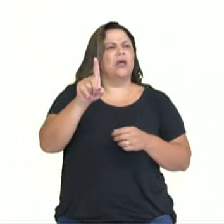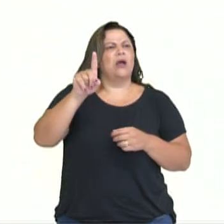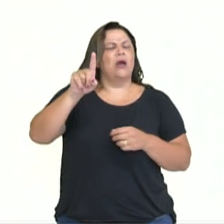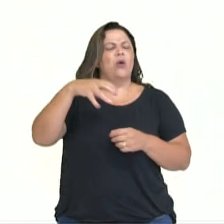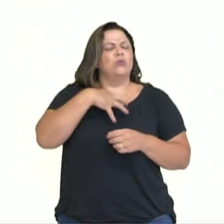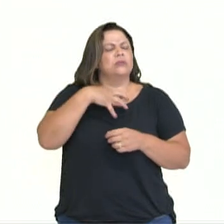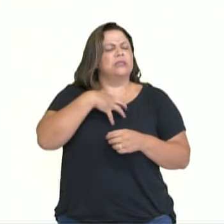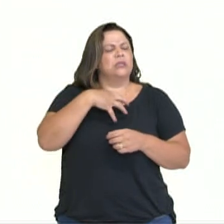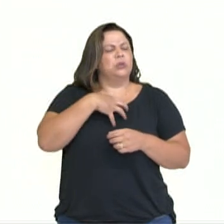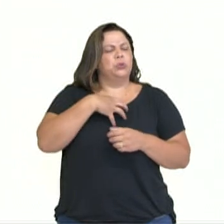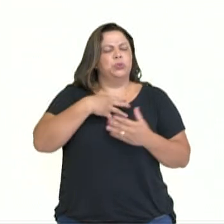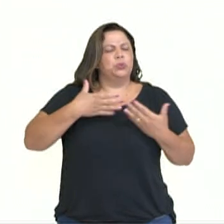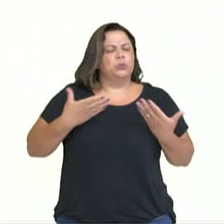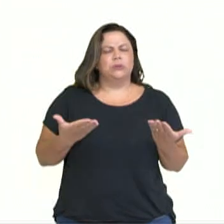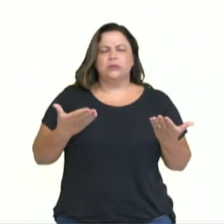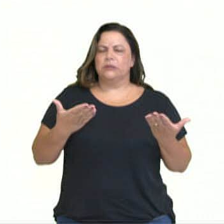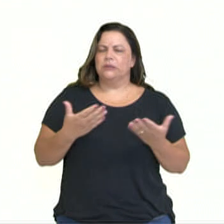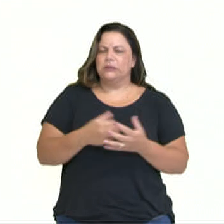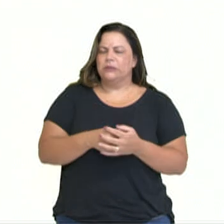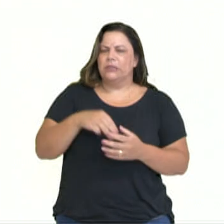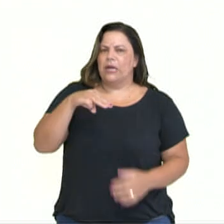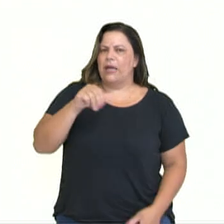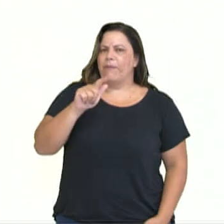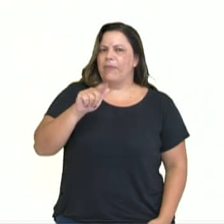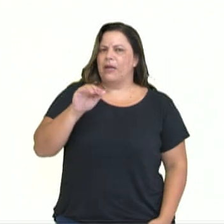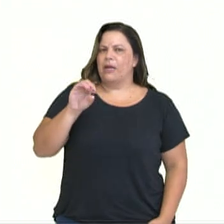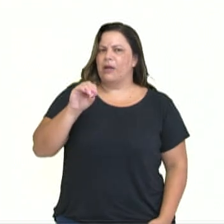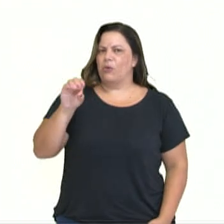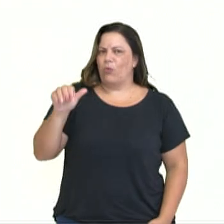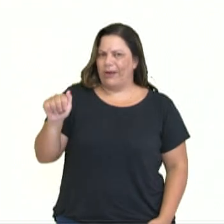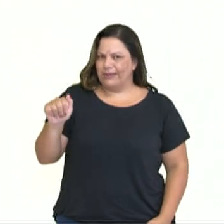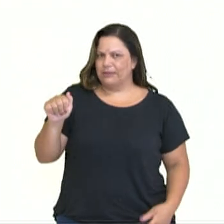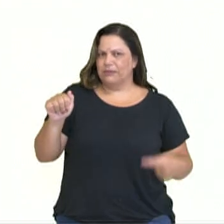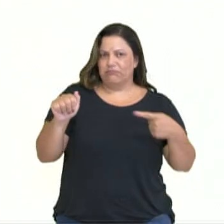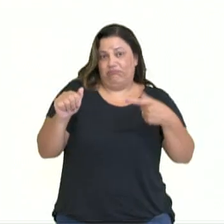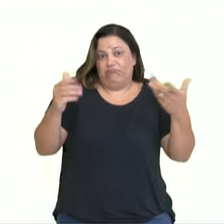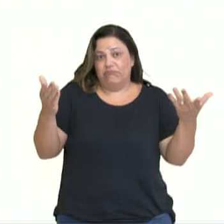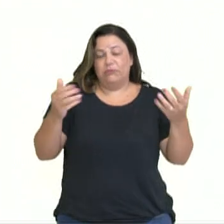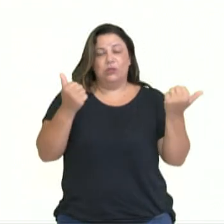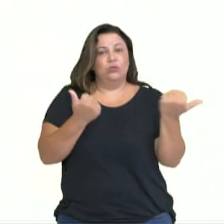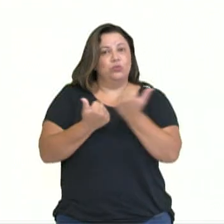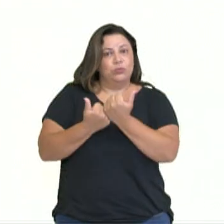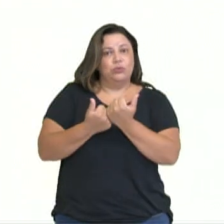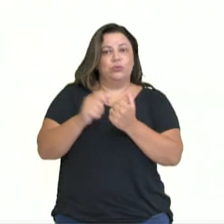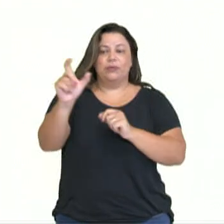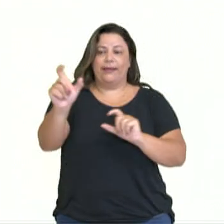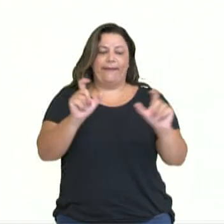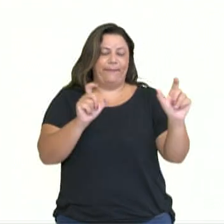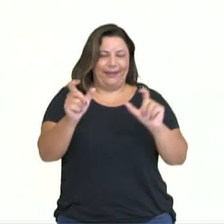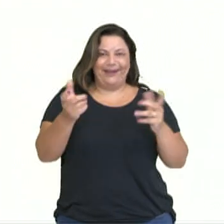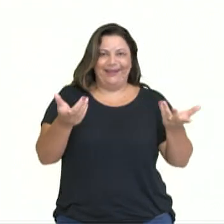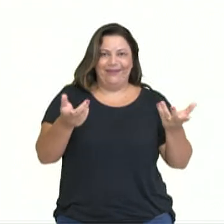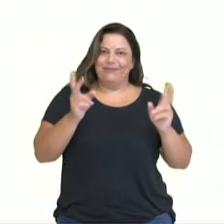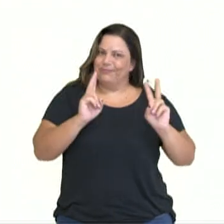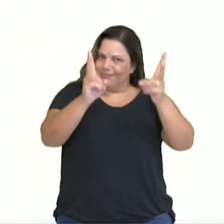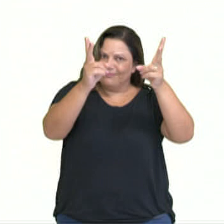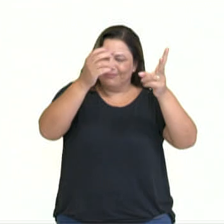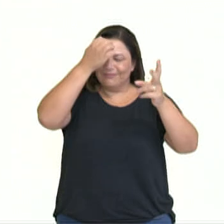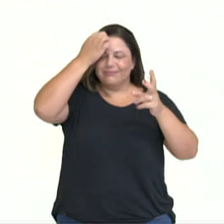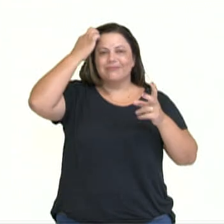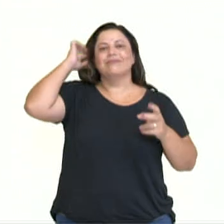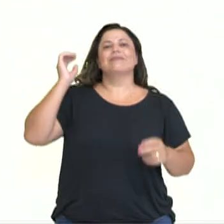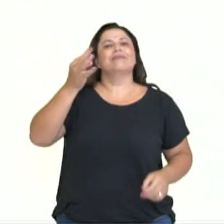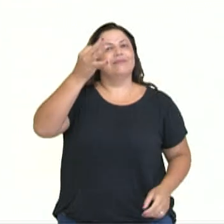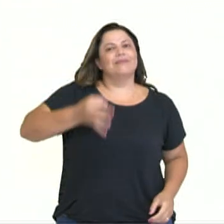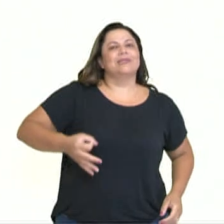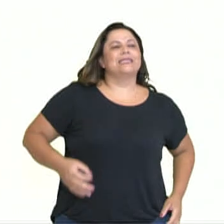sentia a mágoa, né? Como sinto a mágoa. Então esse a substitui a palavra mágoa. Vamos adiante? Espero que você tenha